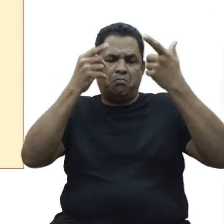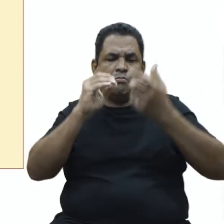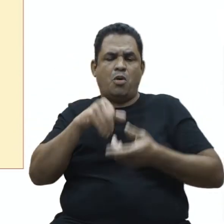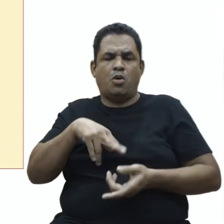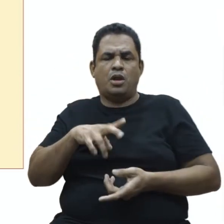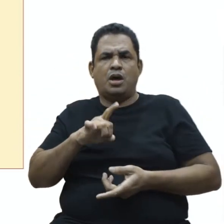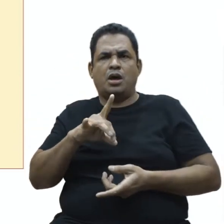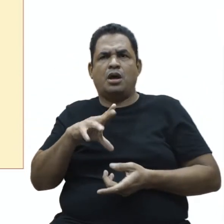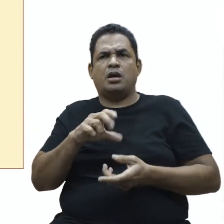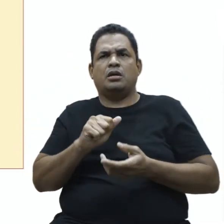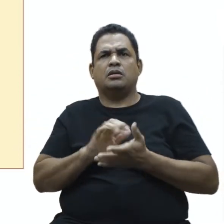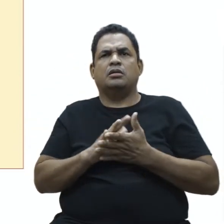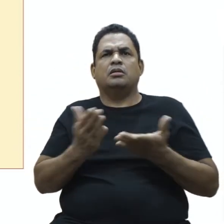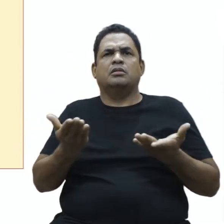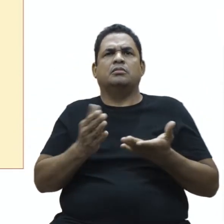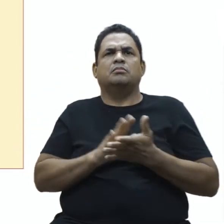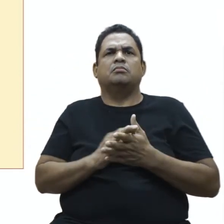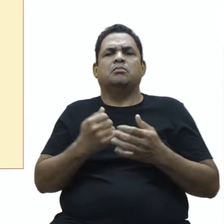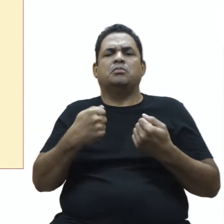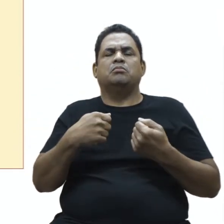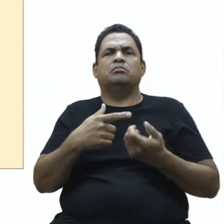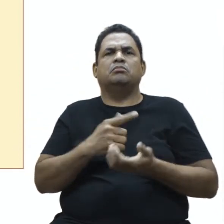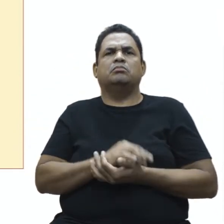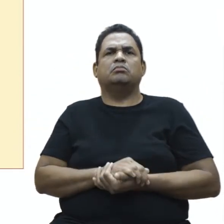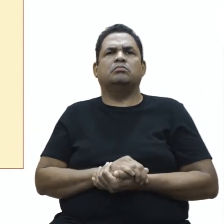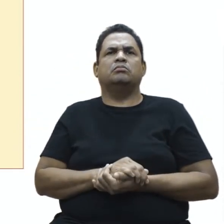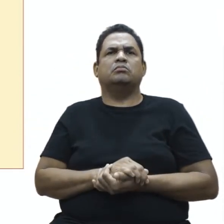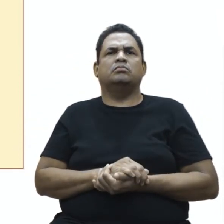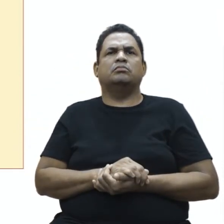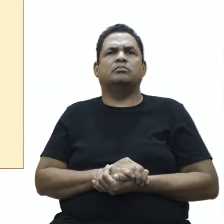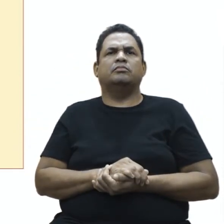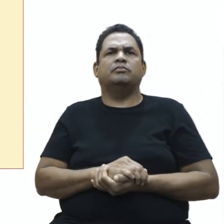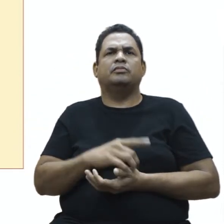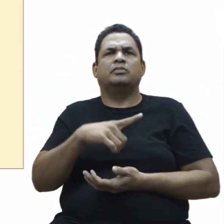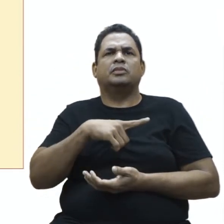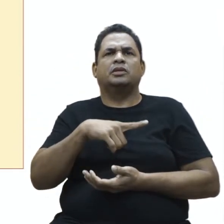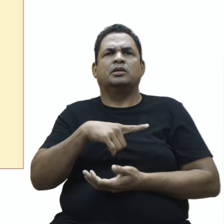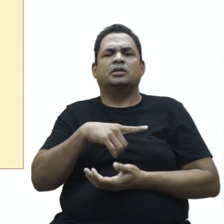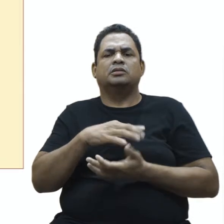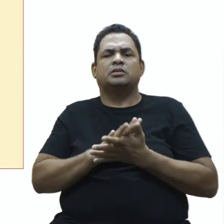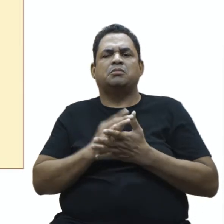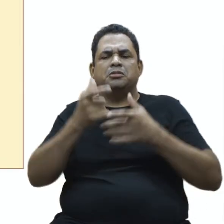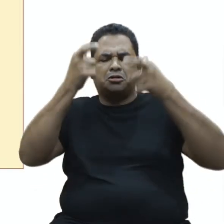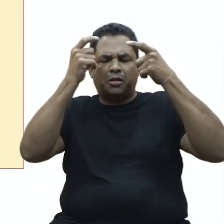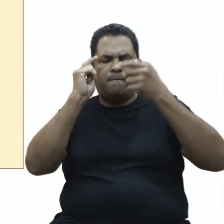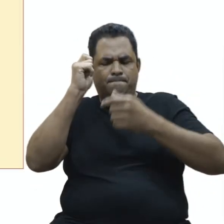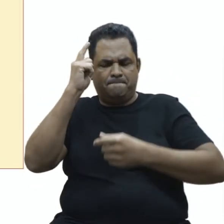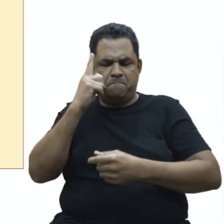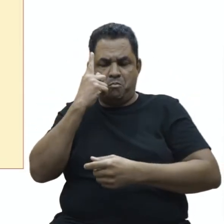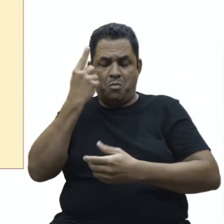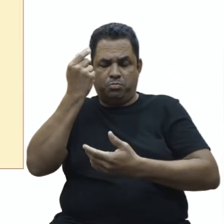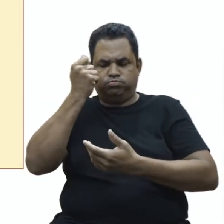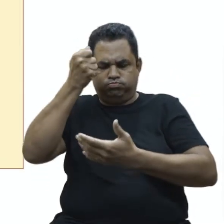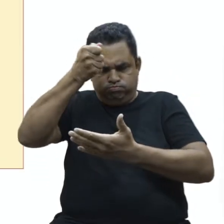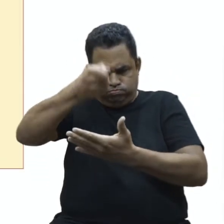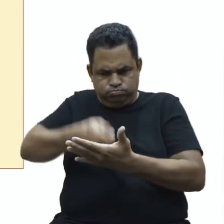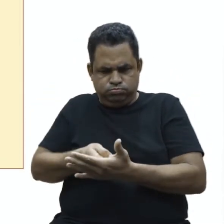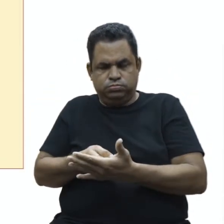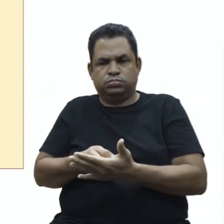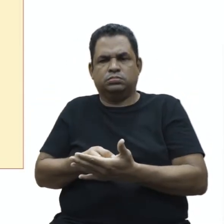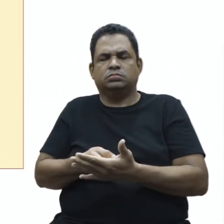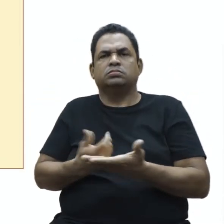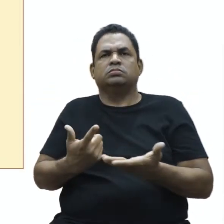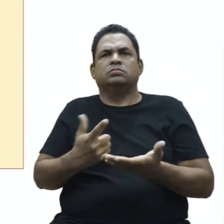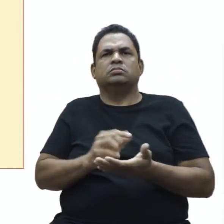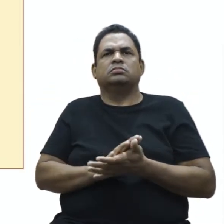ser parlamentarista, né? Tem a monarquia absolutista, que é aquela que é mais voltada